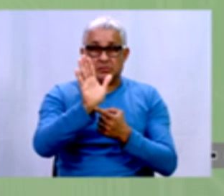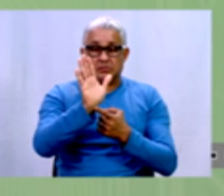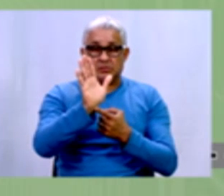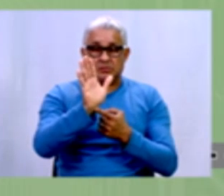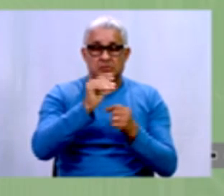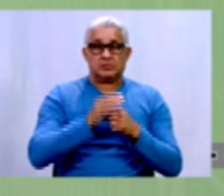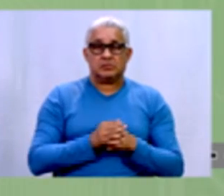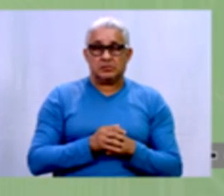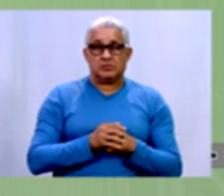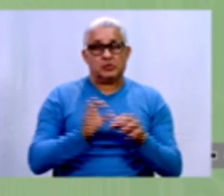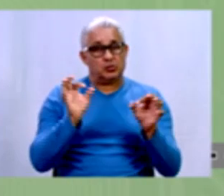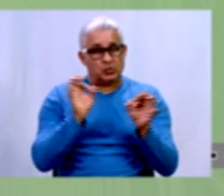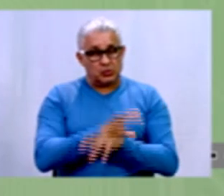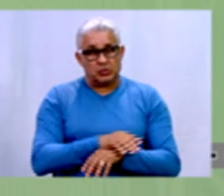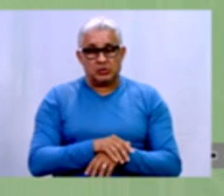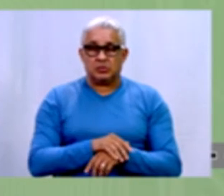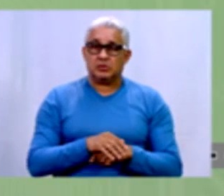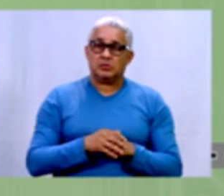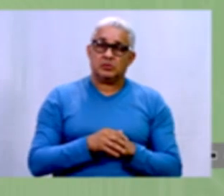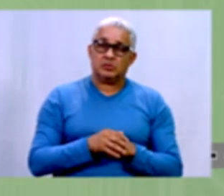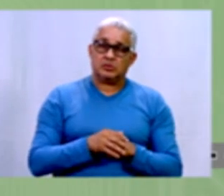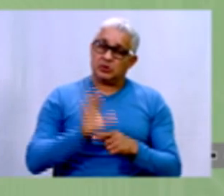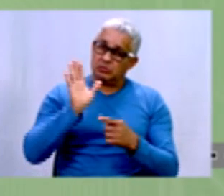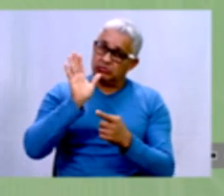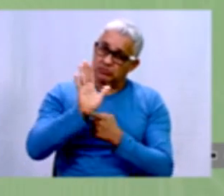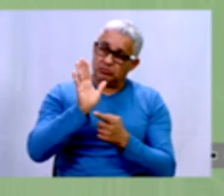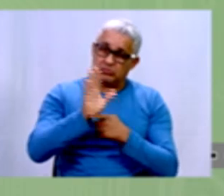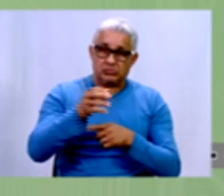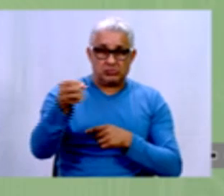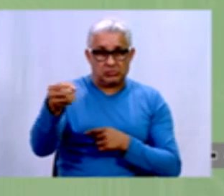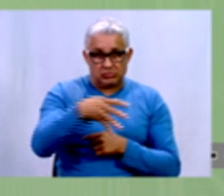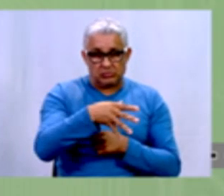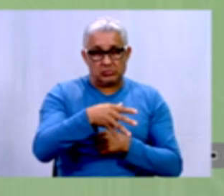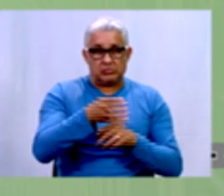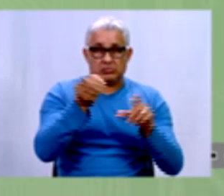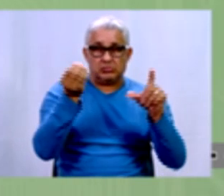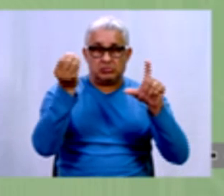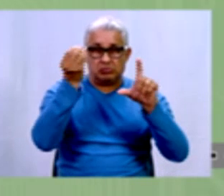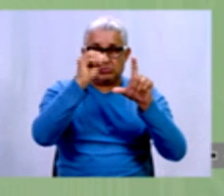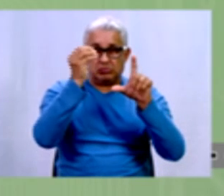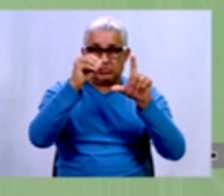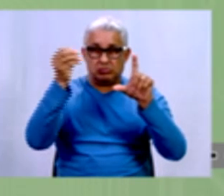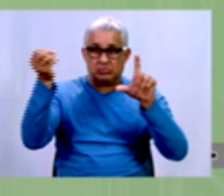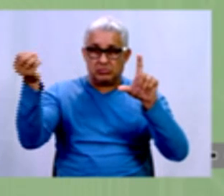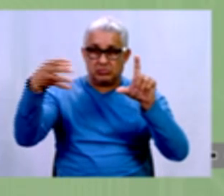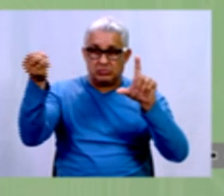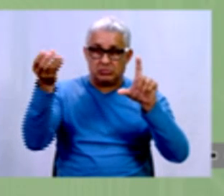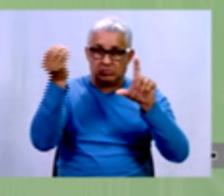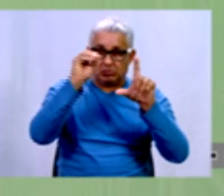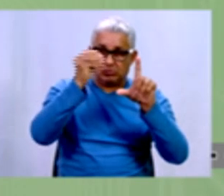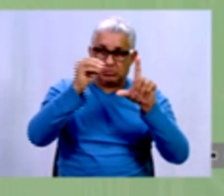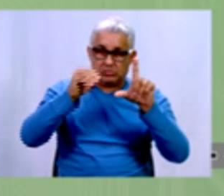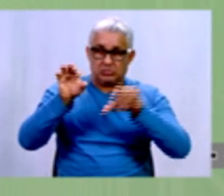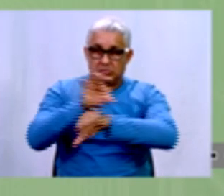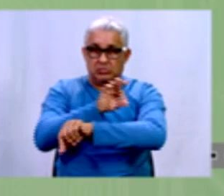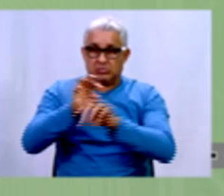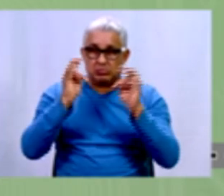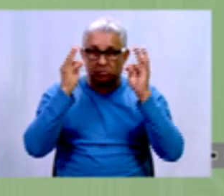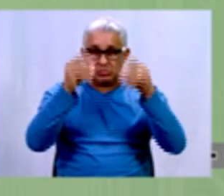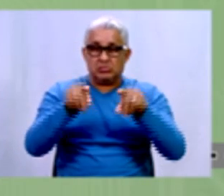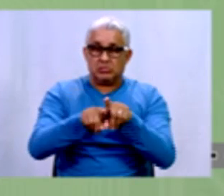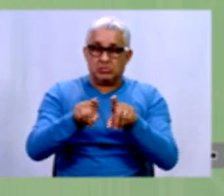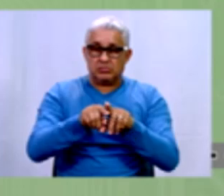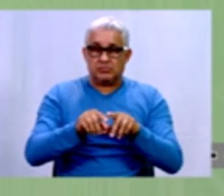sprint. Tipicamente é feita uma demonstração das novas funcionalidades ou da sua arquitetura e de